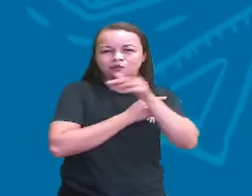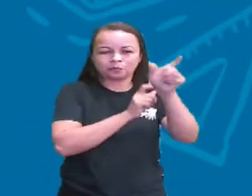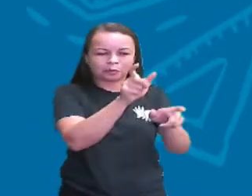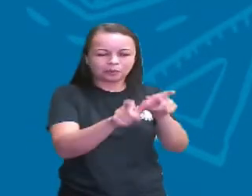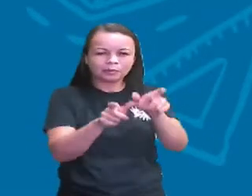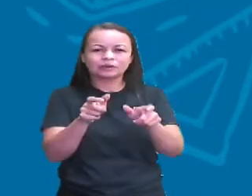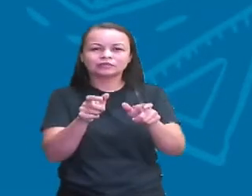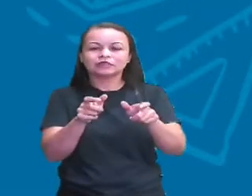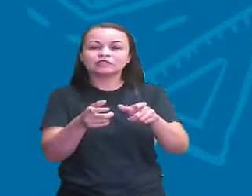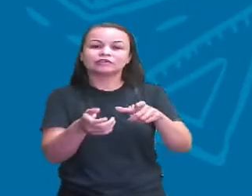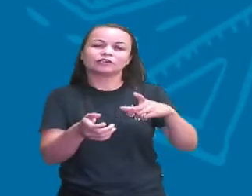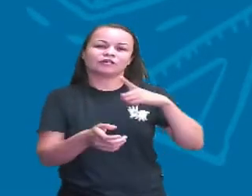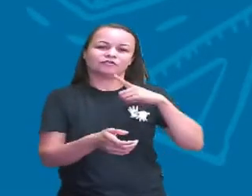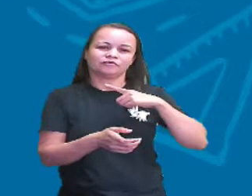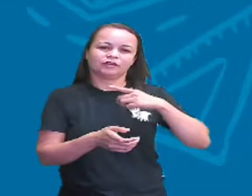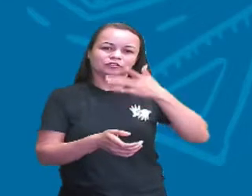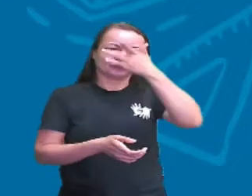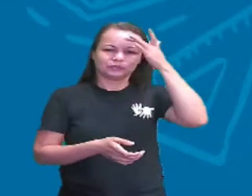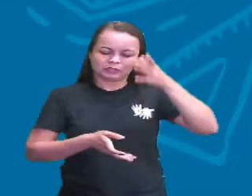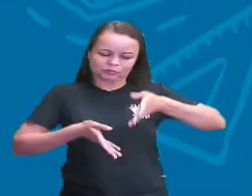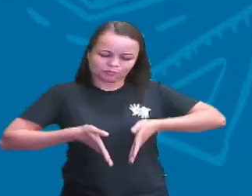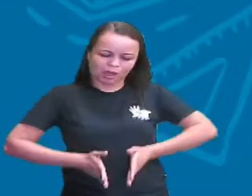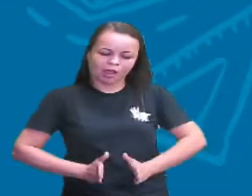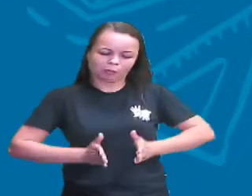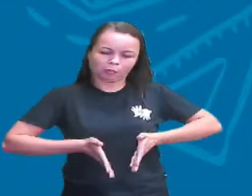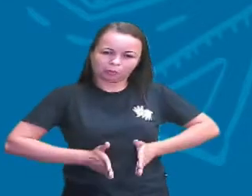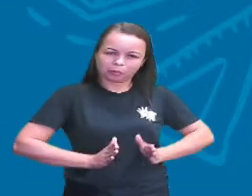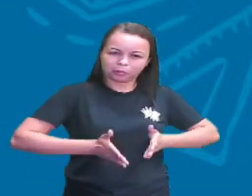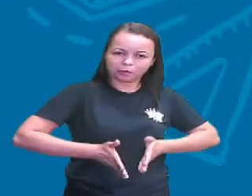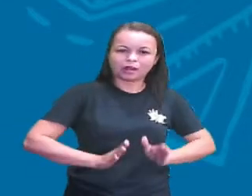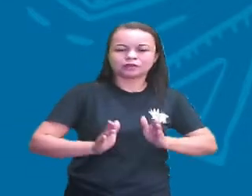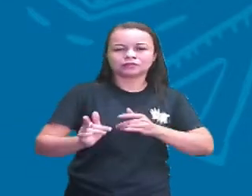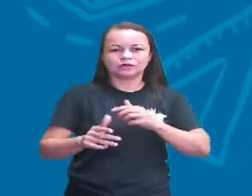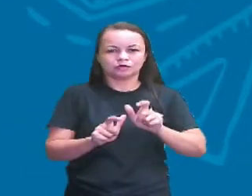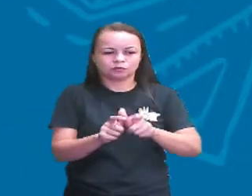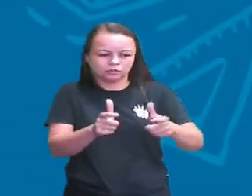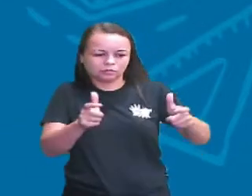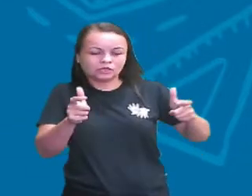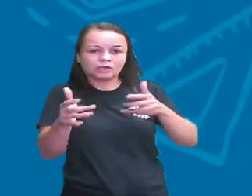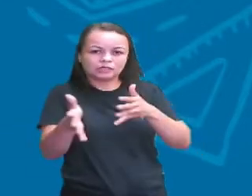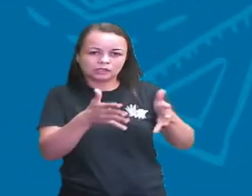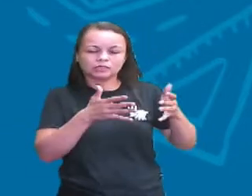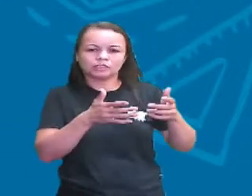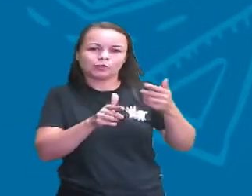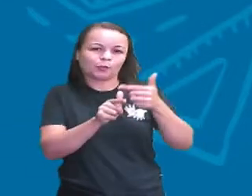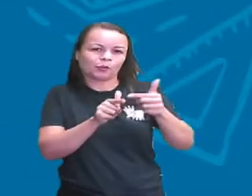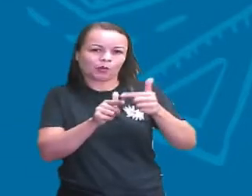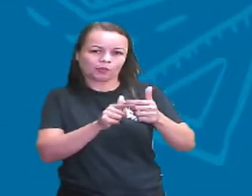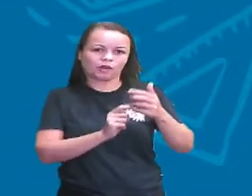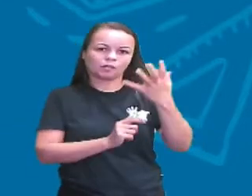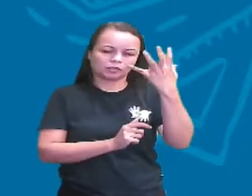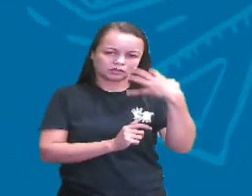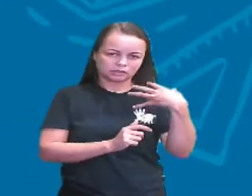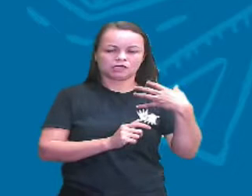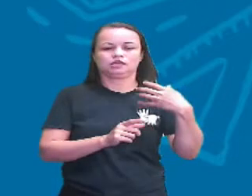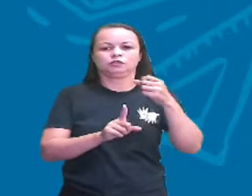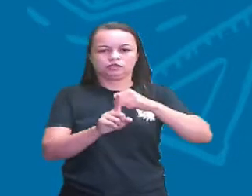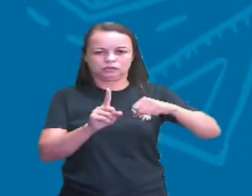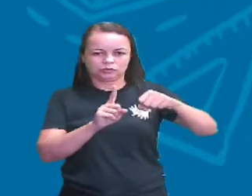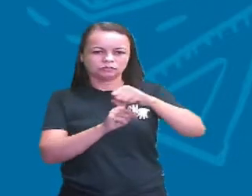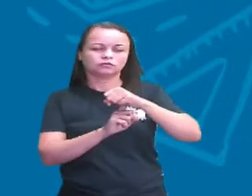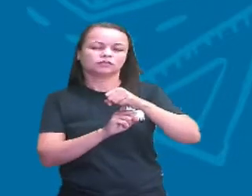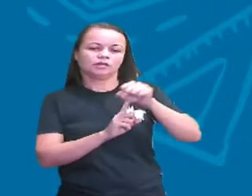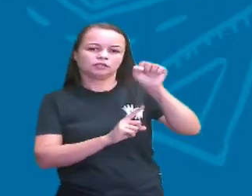gente nascendo, essas pessoas não estavam mais conseguindo ser empregadas, então um problema sério na sociedade